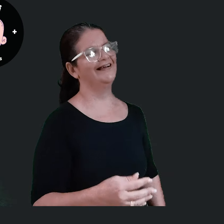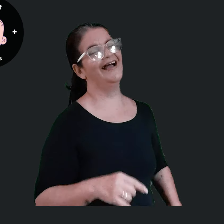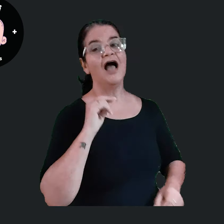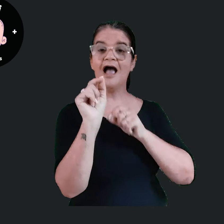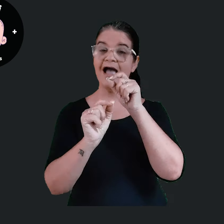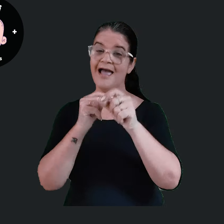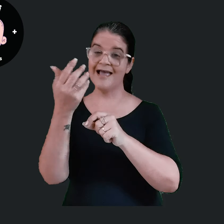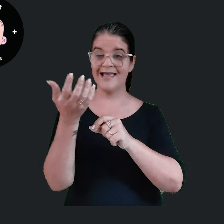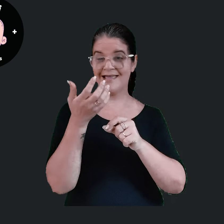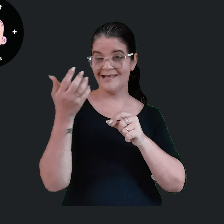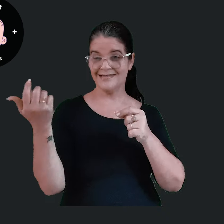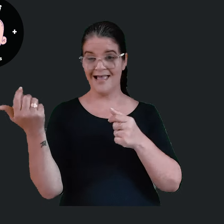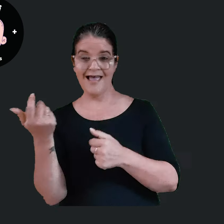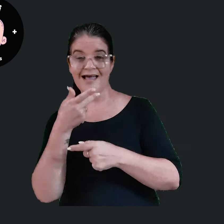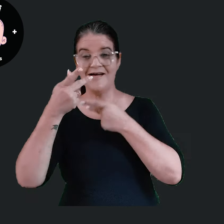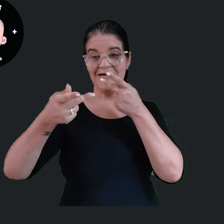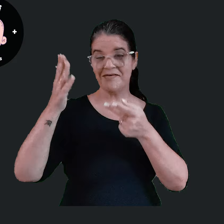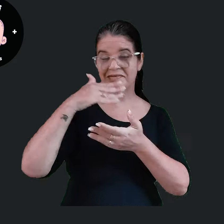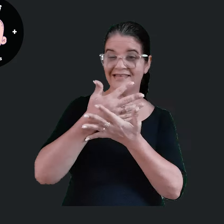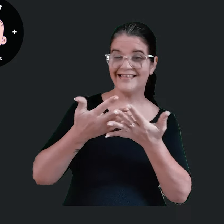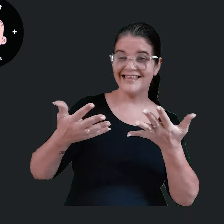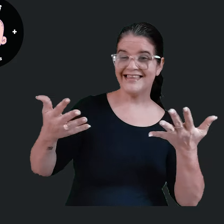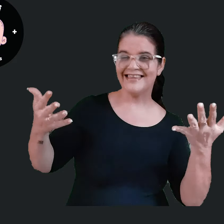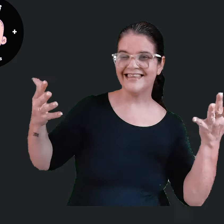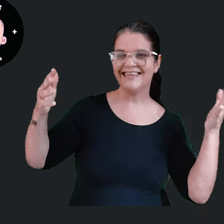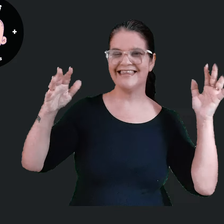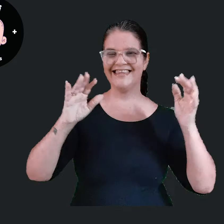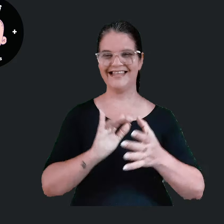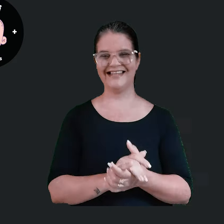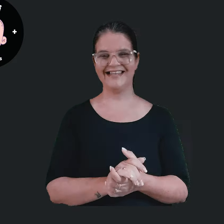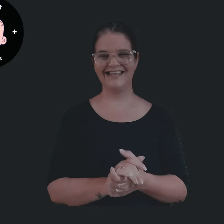Quem quiser que fale de mim, tô nem aí, tô nem aí. Música,